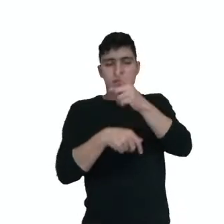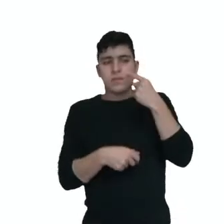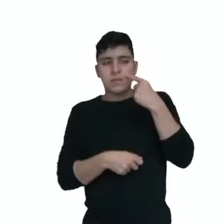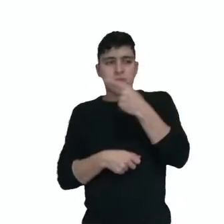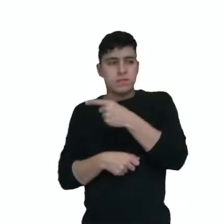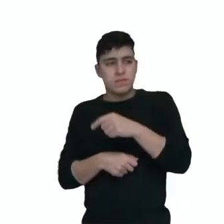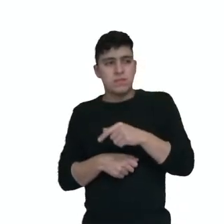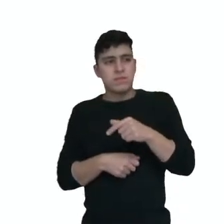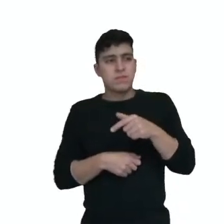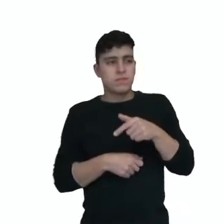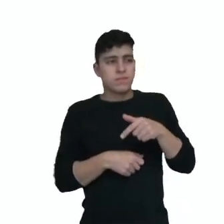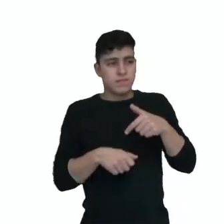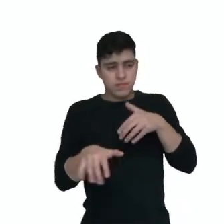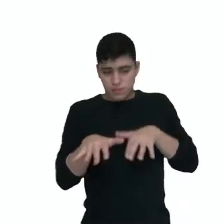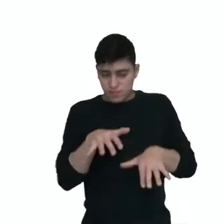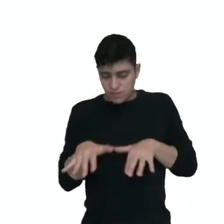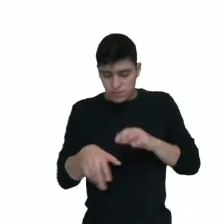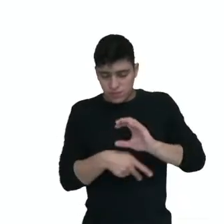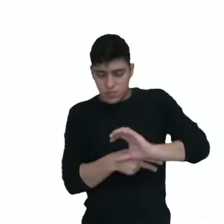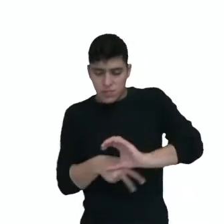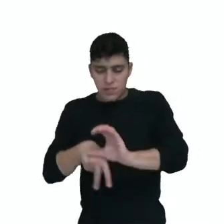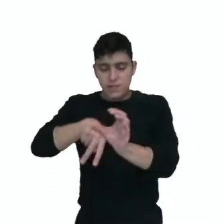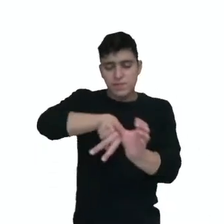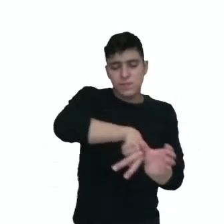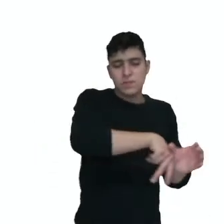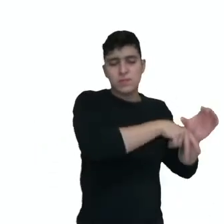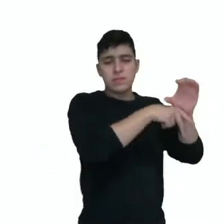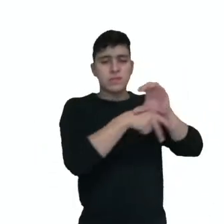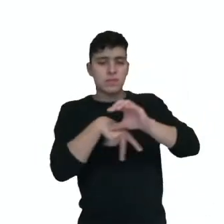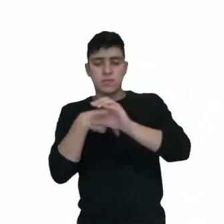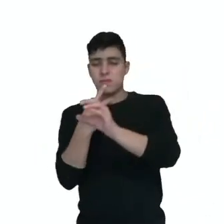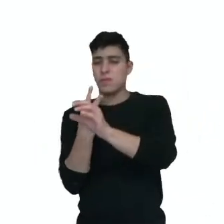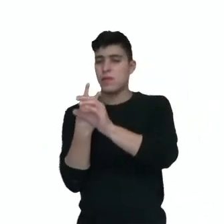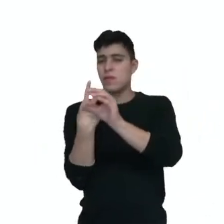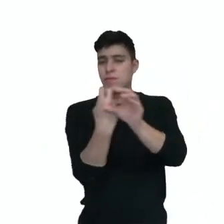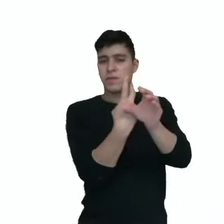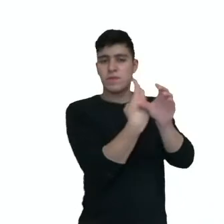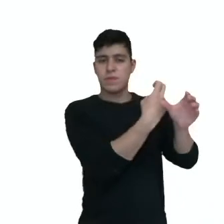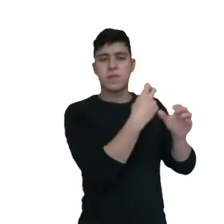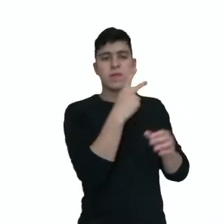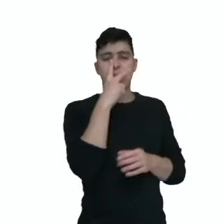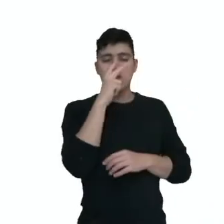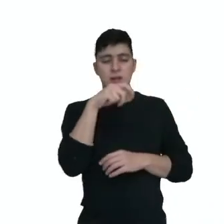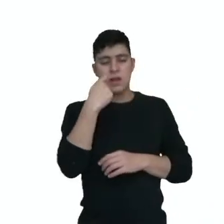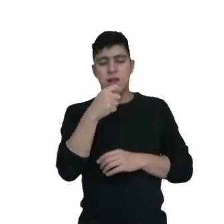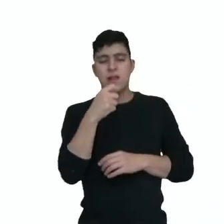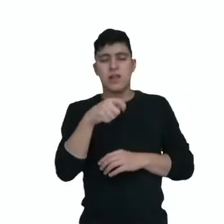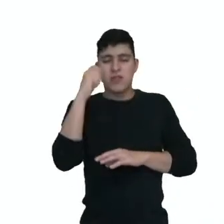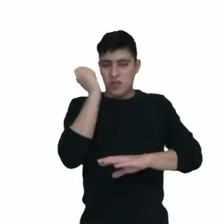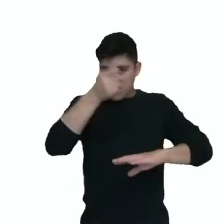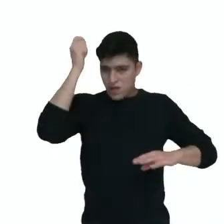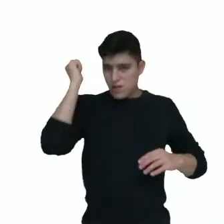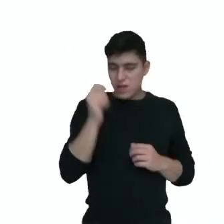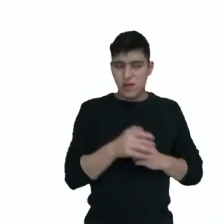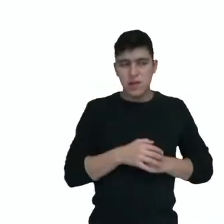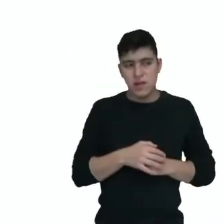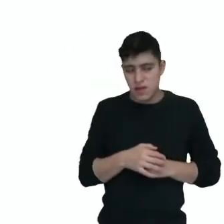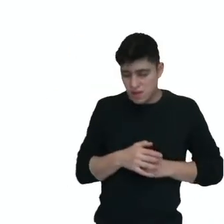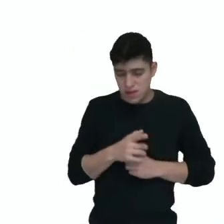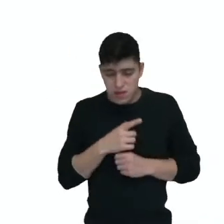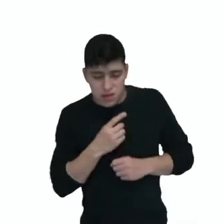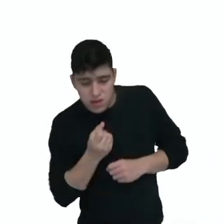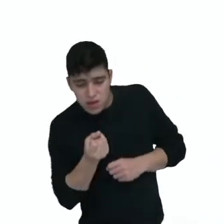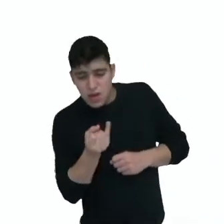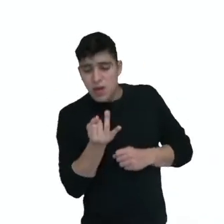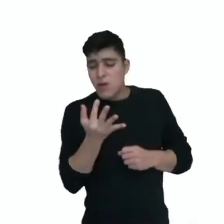Filosoma-mastigófora, tá? Ele se movimenta na forma de flagelos que, né, parece um chicote. Alguns são sésseis. Sésseis é que ficam presos